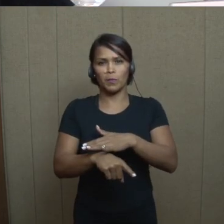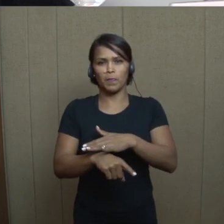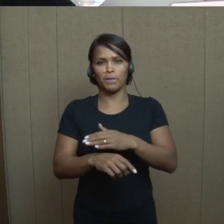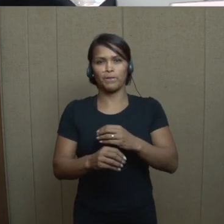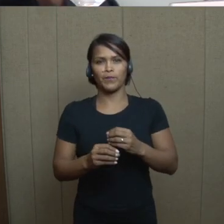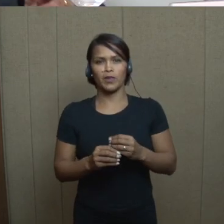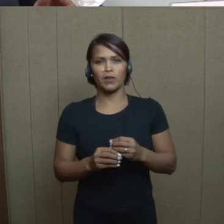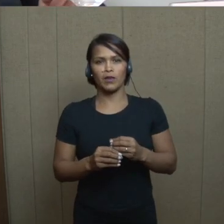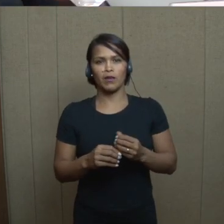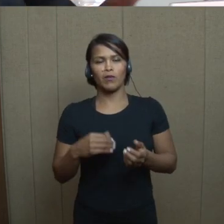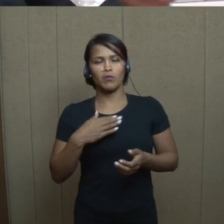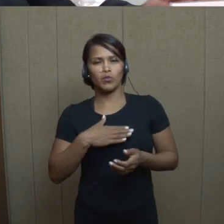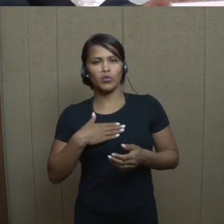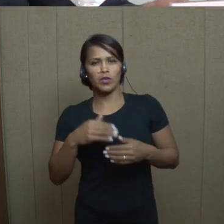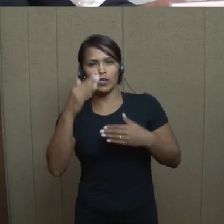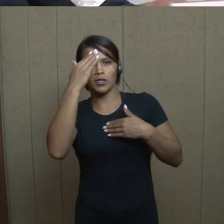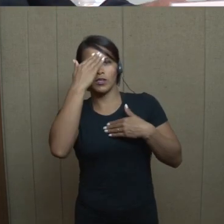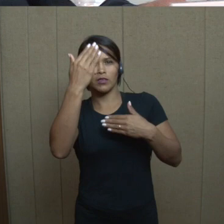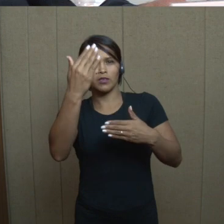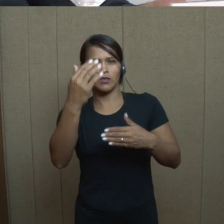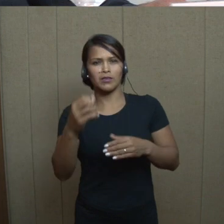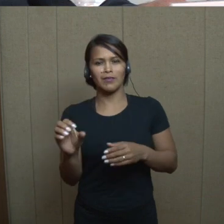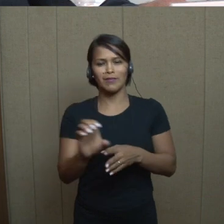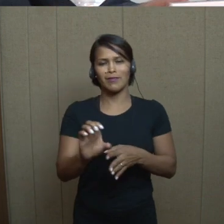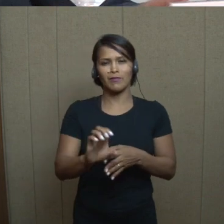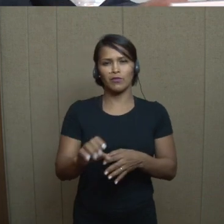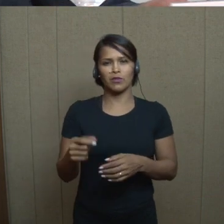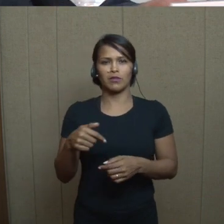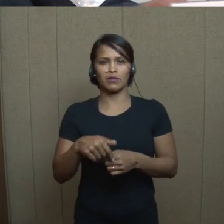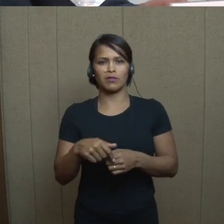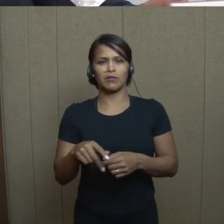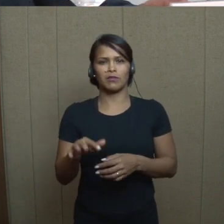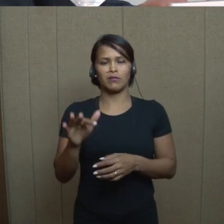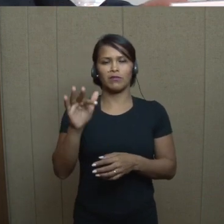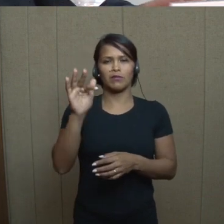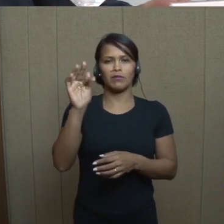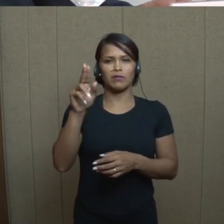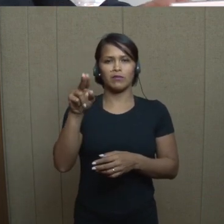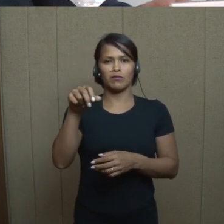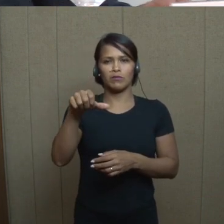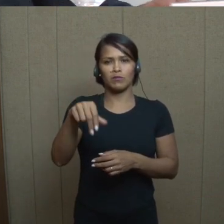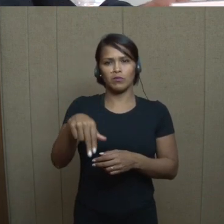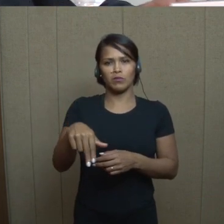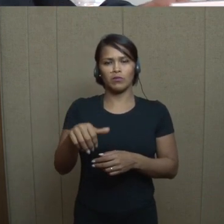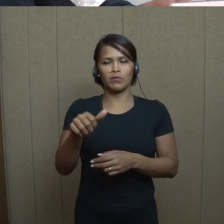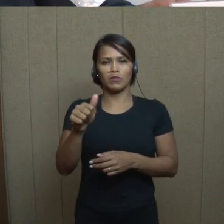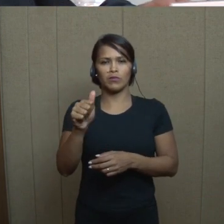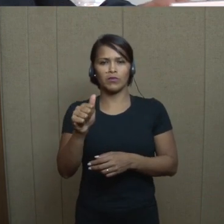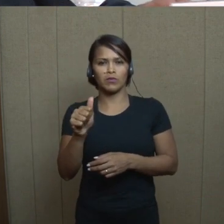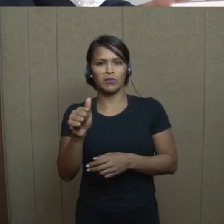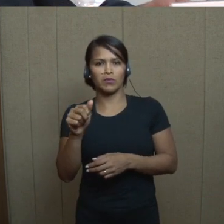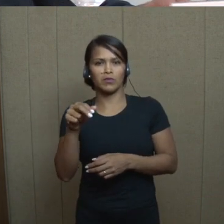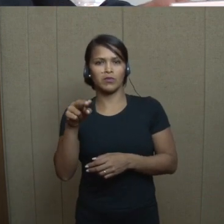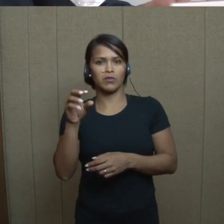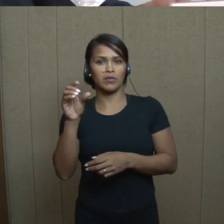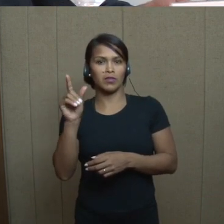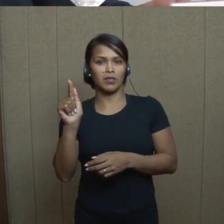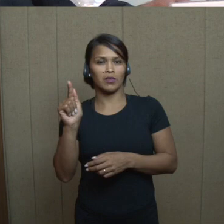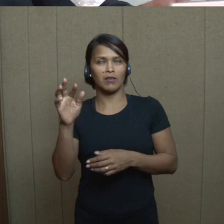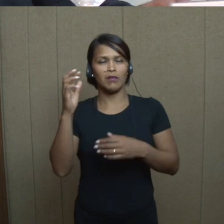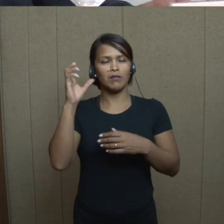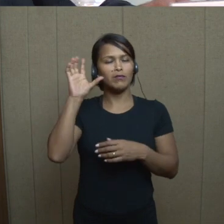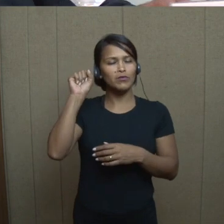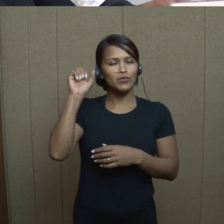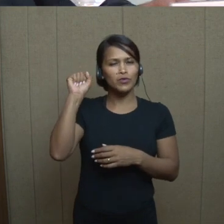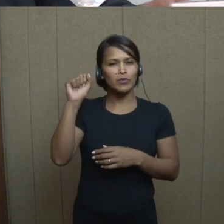Eu gostaria de agradecer à Fundação Alexandre Guzmão por sediar esta oportunidade aqui hoje de ouvir